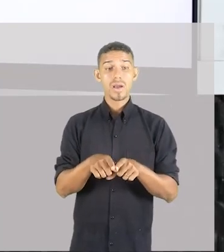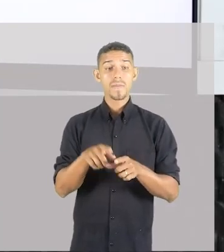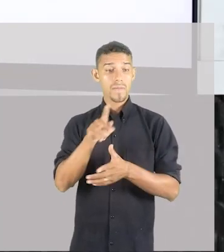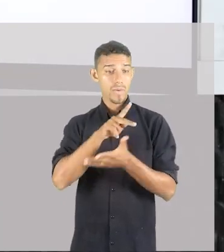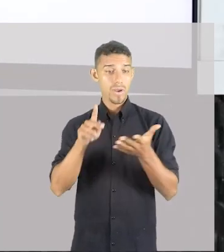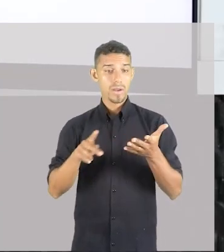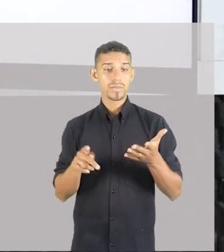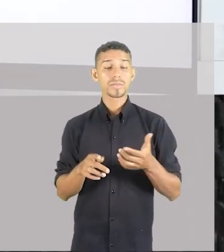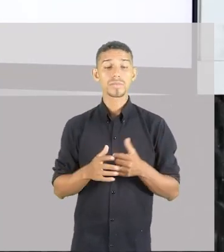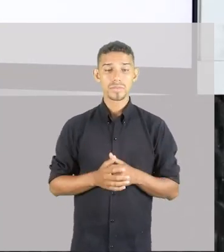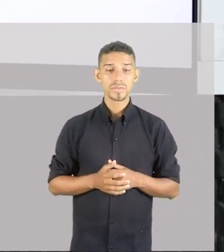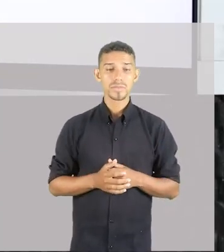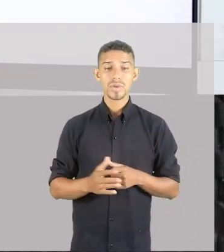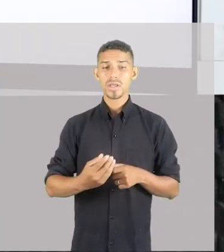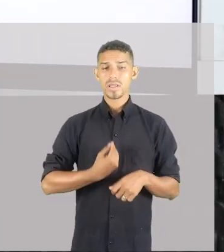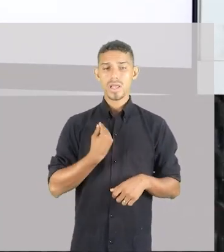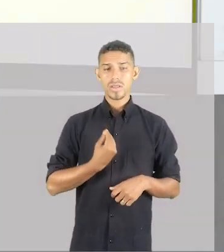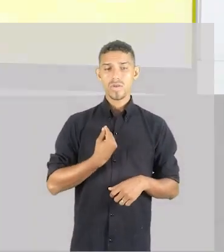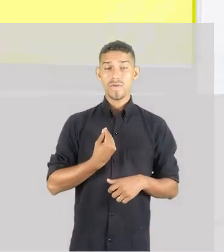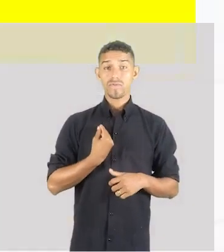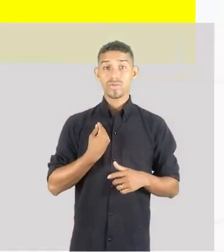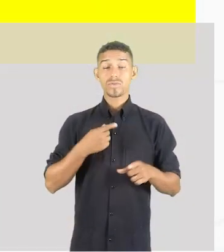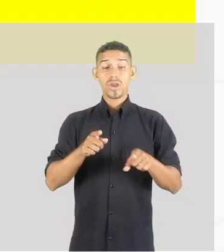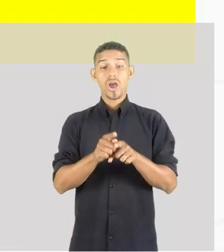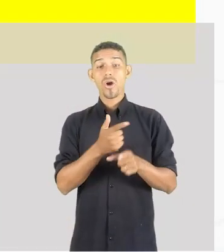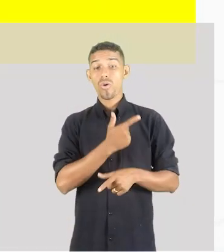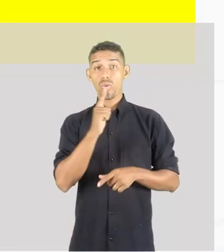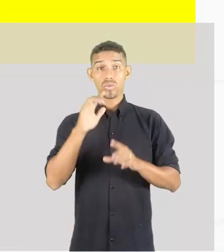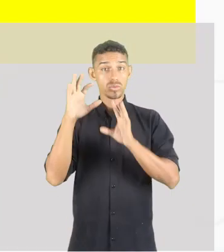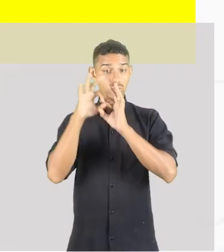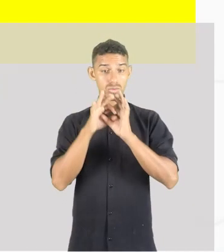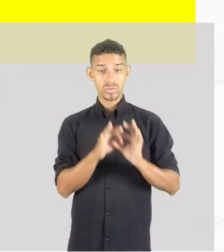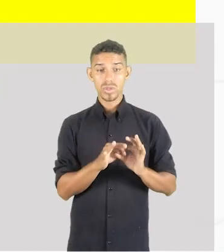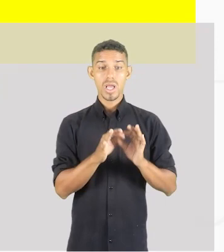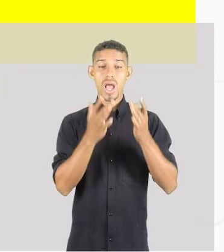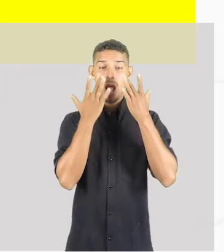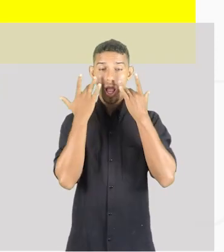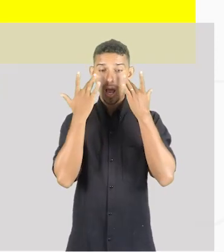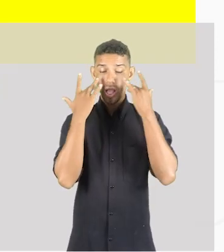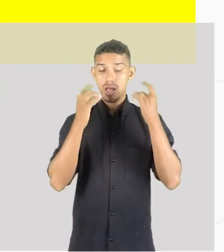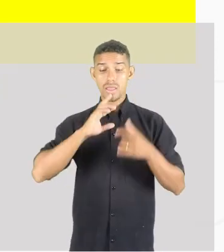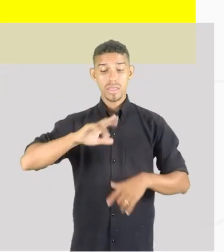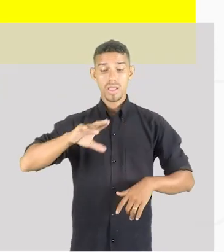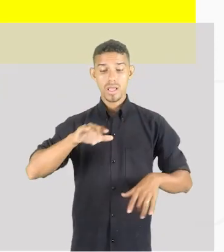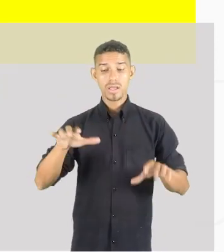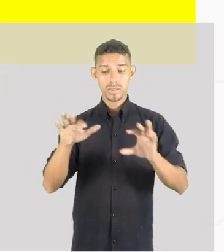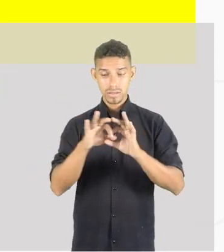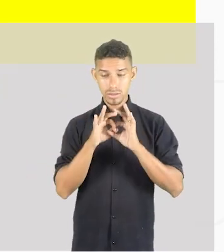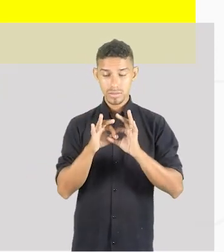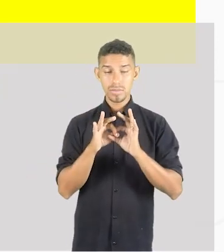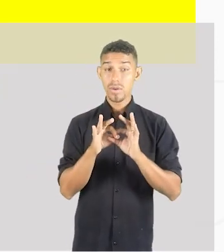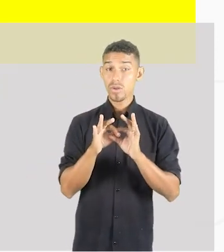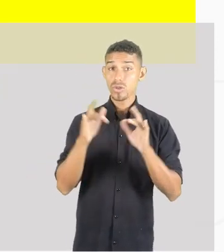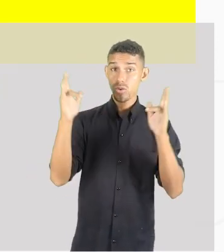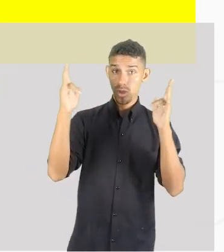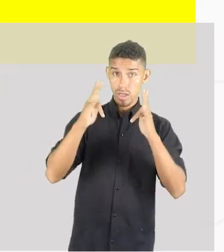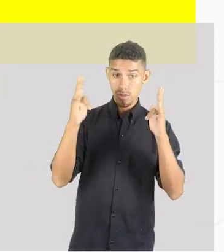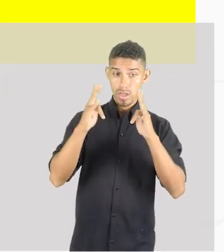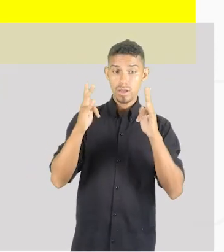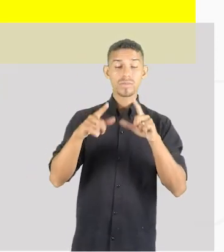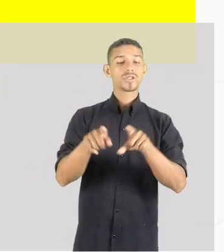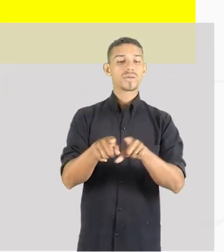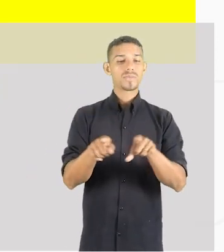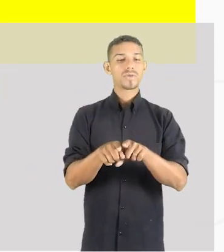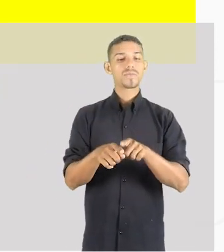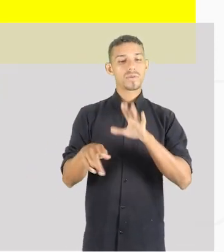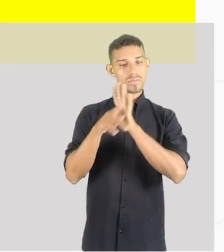Urbano estátuas vivas a gente entra num outro contexto de arte urbana que não é a das vinculações do do hip hop mas também